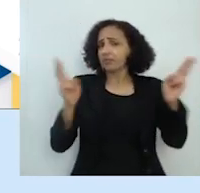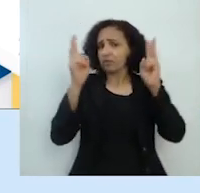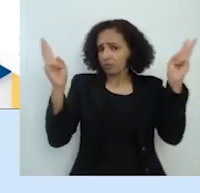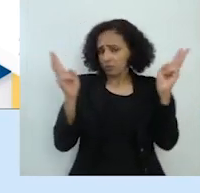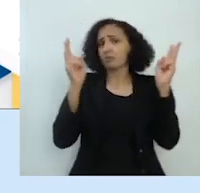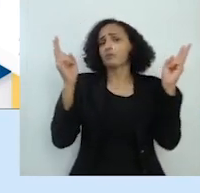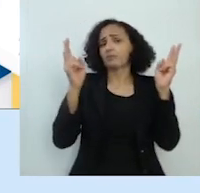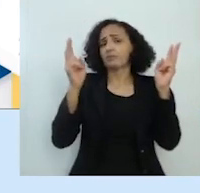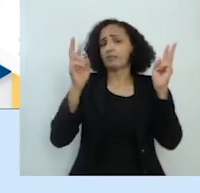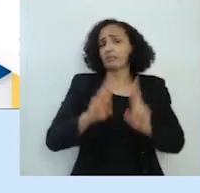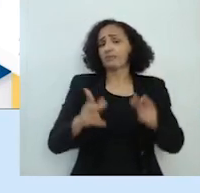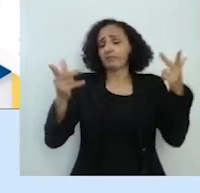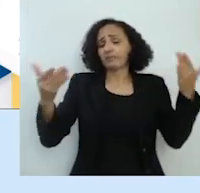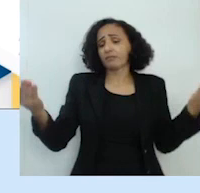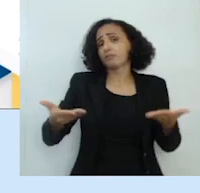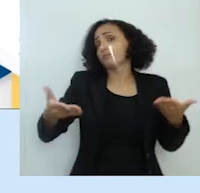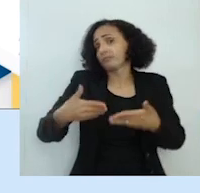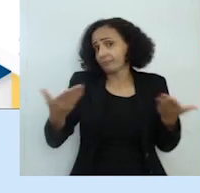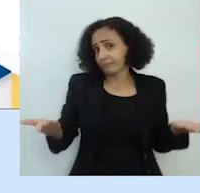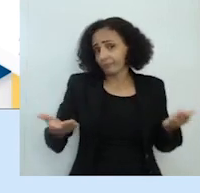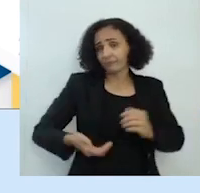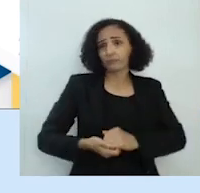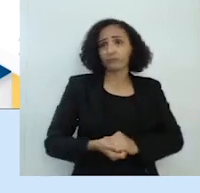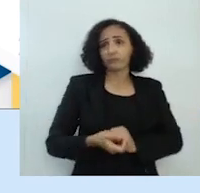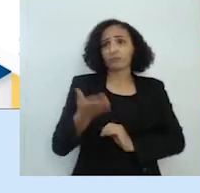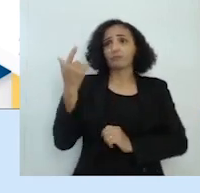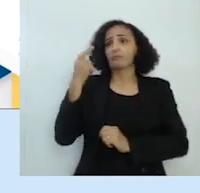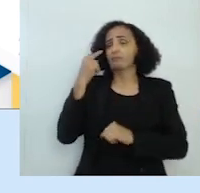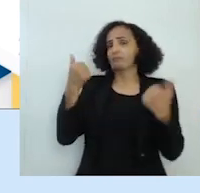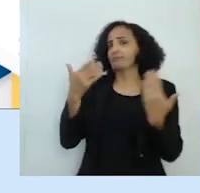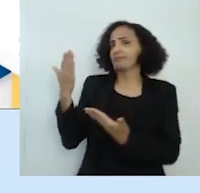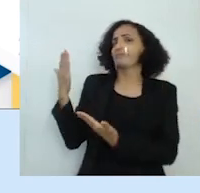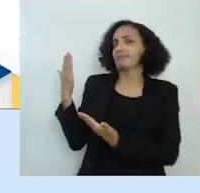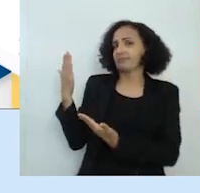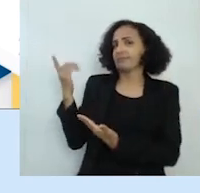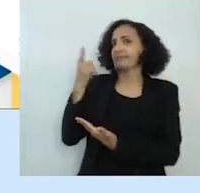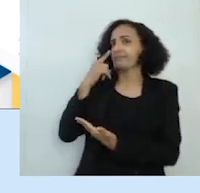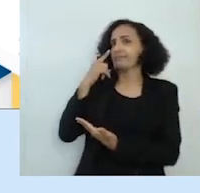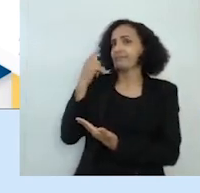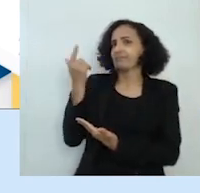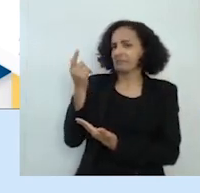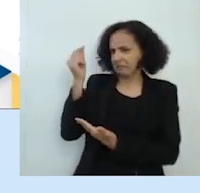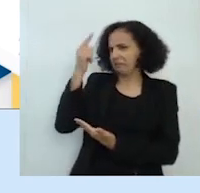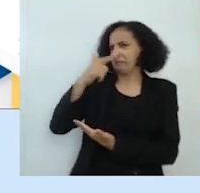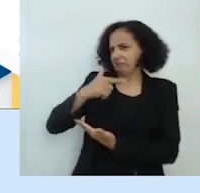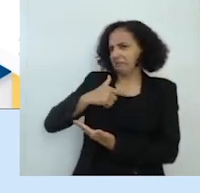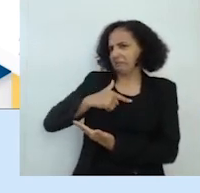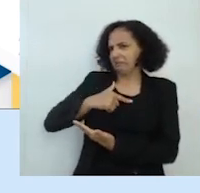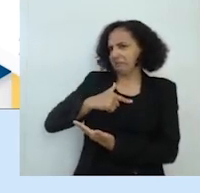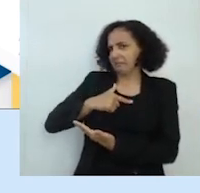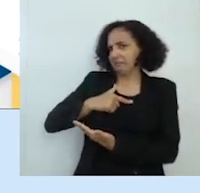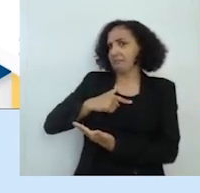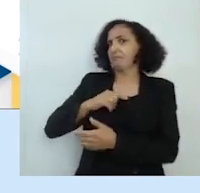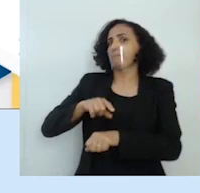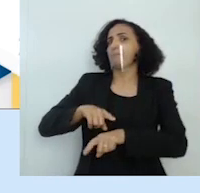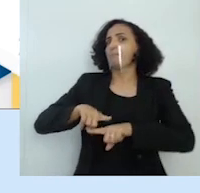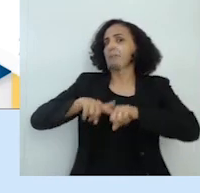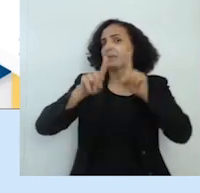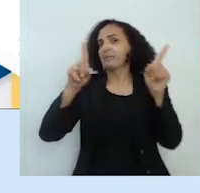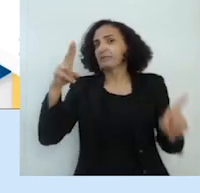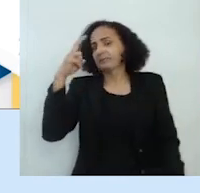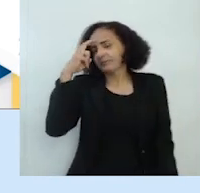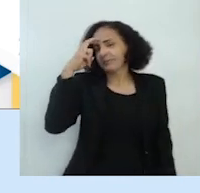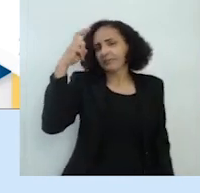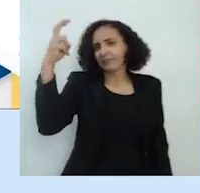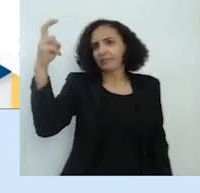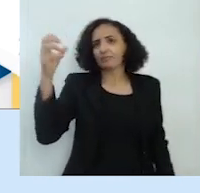prole. Olha o bichinho aí, Karl Marx. Feinho, né? Mas muito inteligente, viu, gente? Olha a